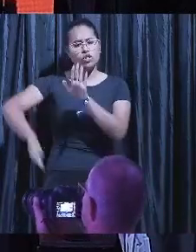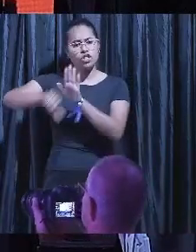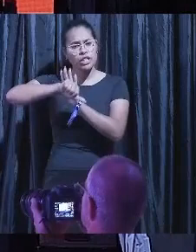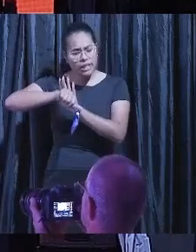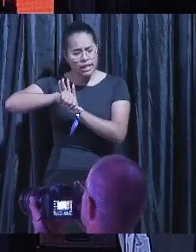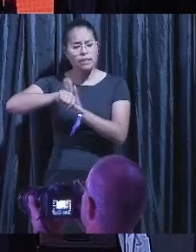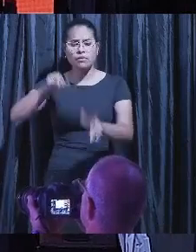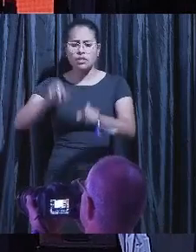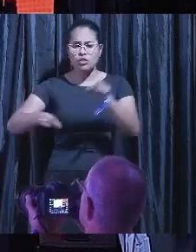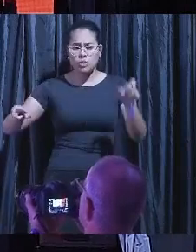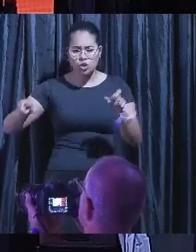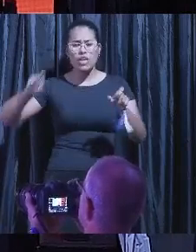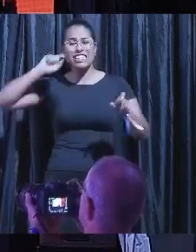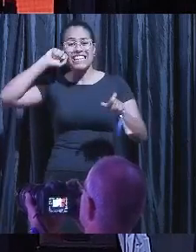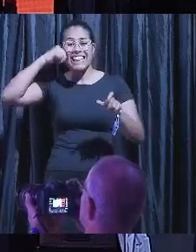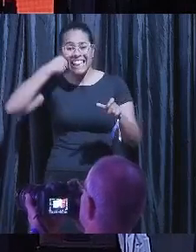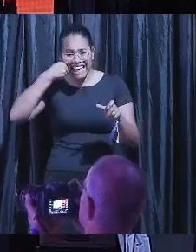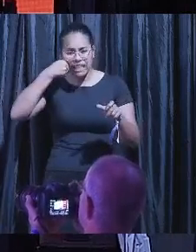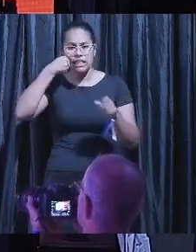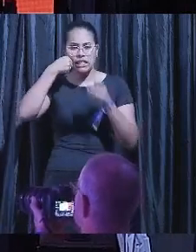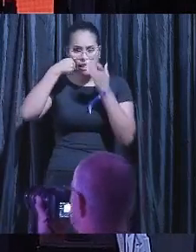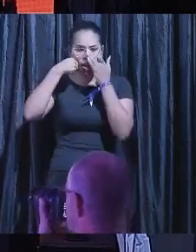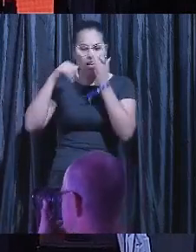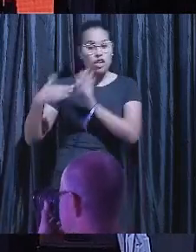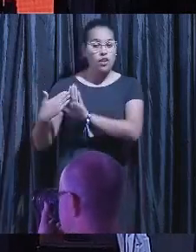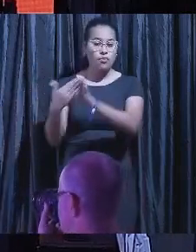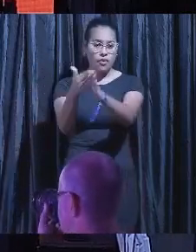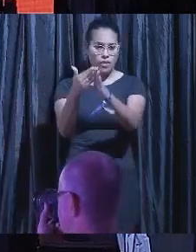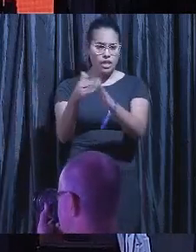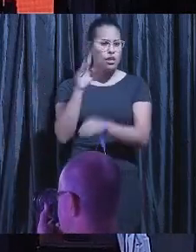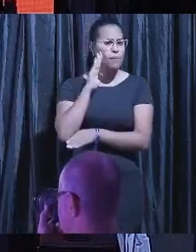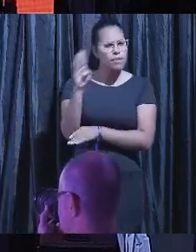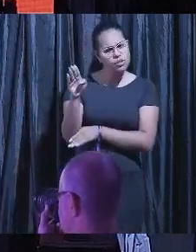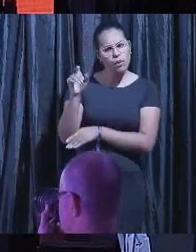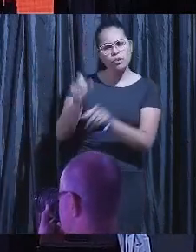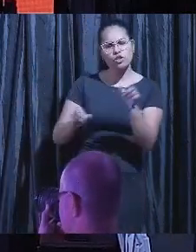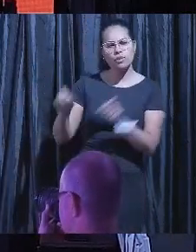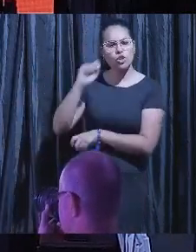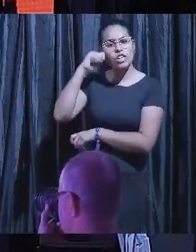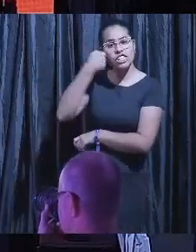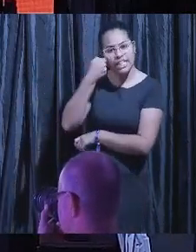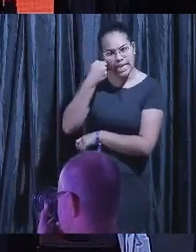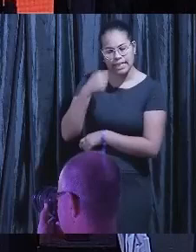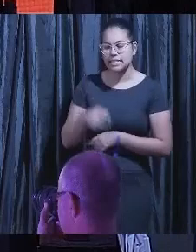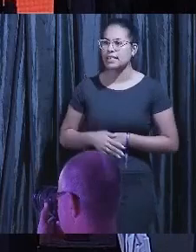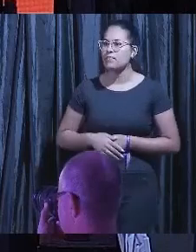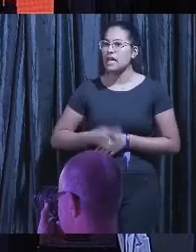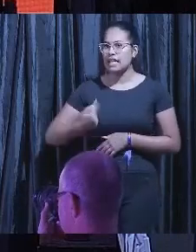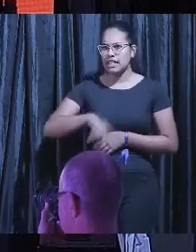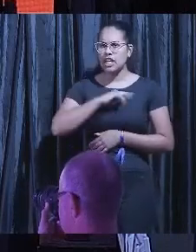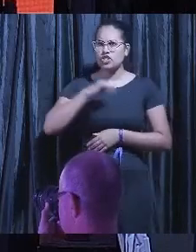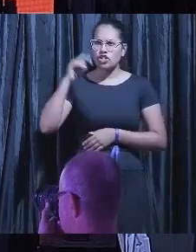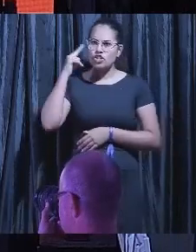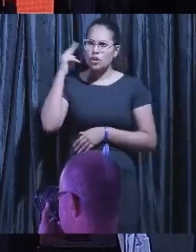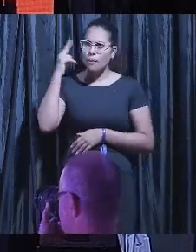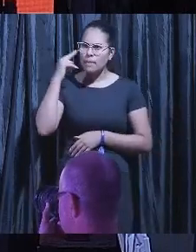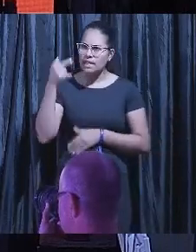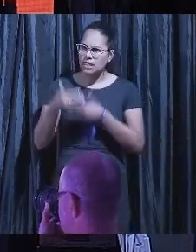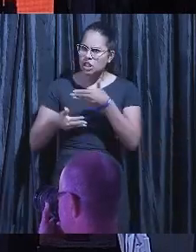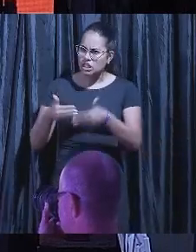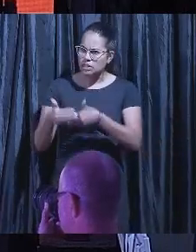dos corpos pretos e favelados, né? Especialmente os corpos pretos. Quando a gente pensa nesse processo de